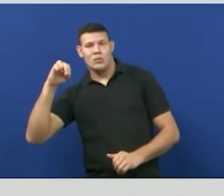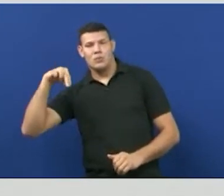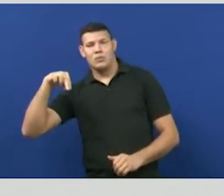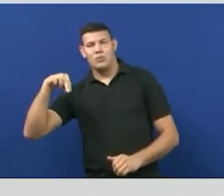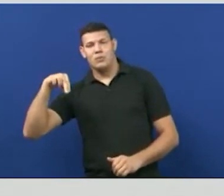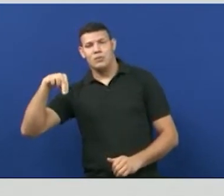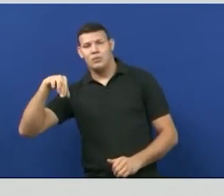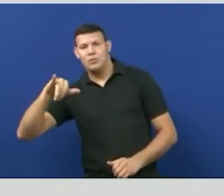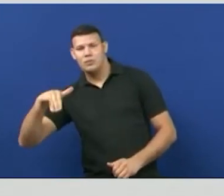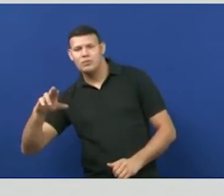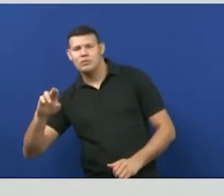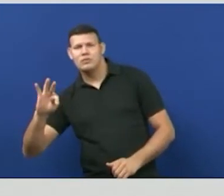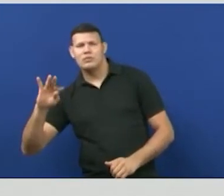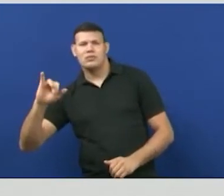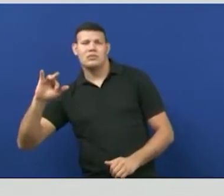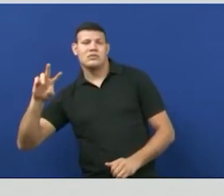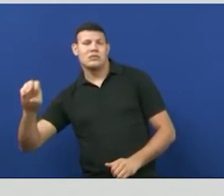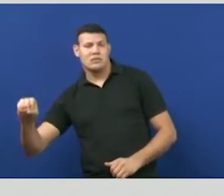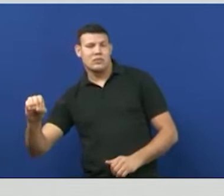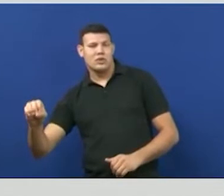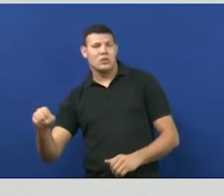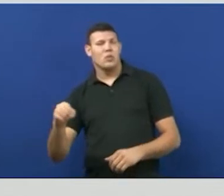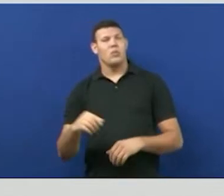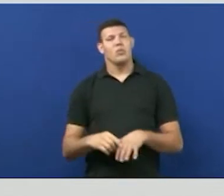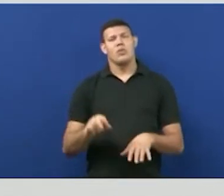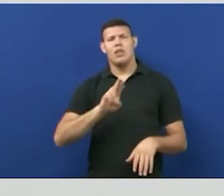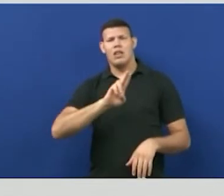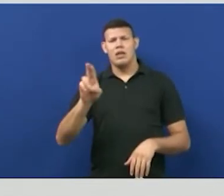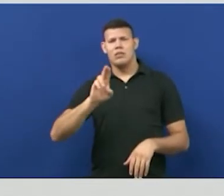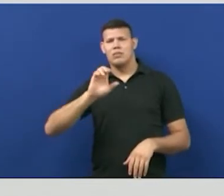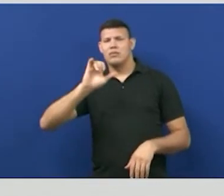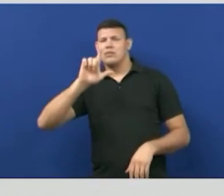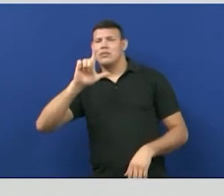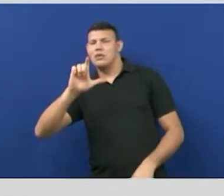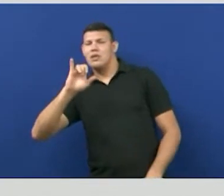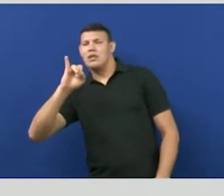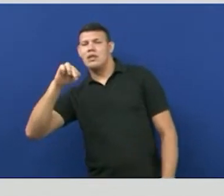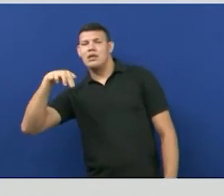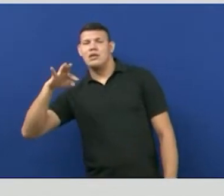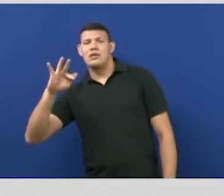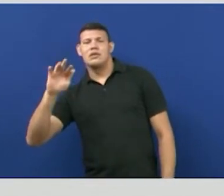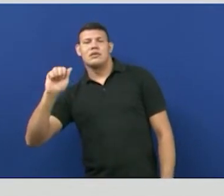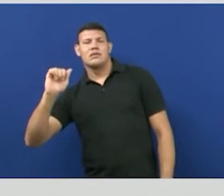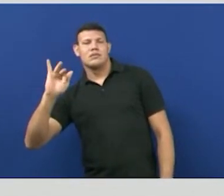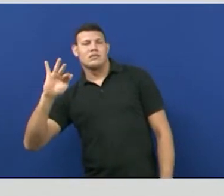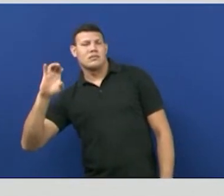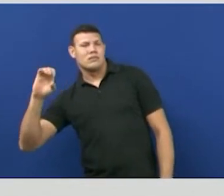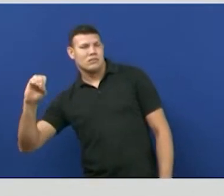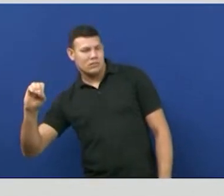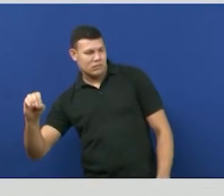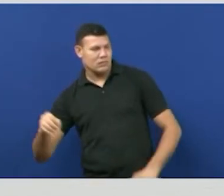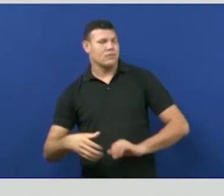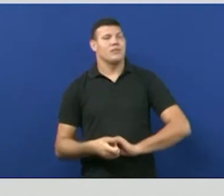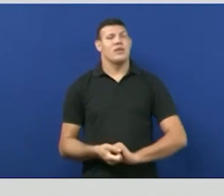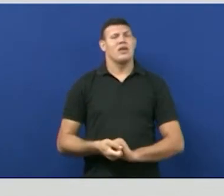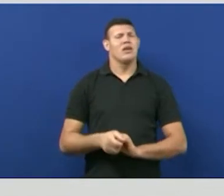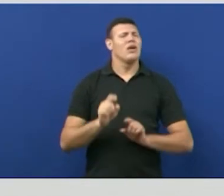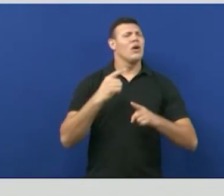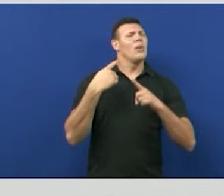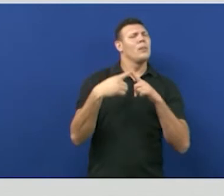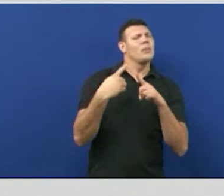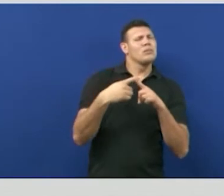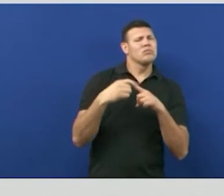a proteção do nosso organismo contra agentes diversos, contra algumas doenças ou